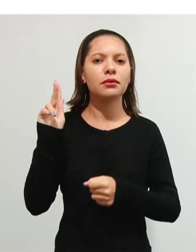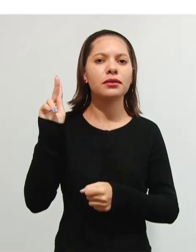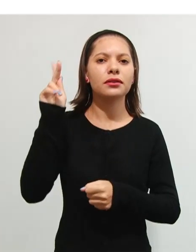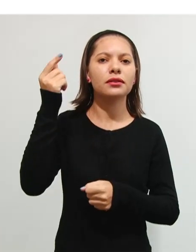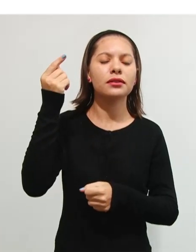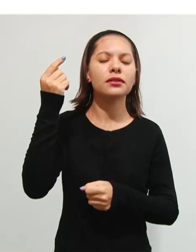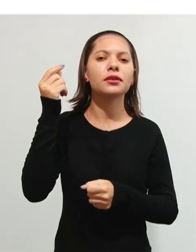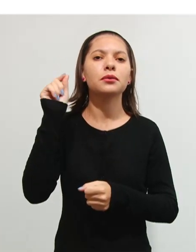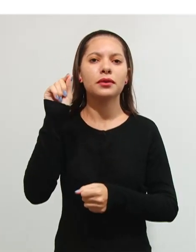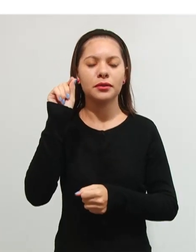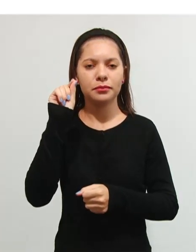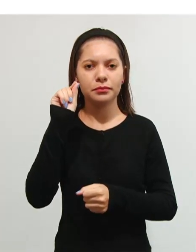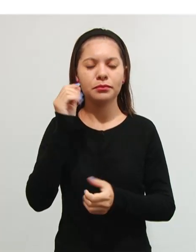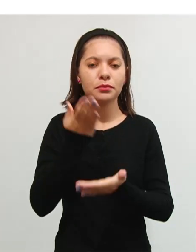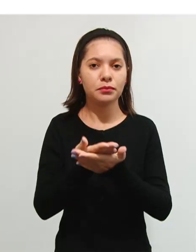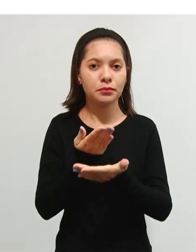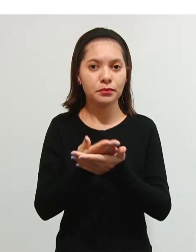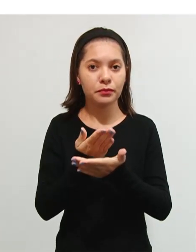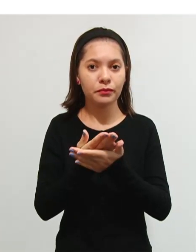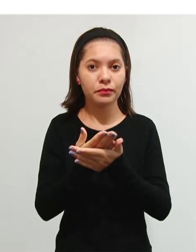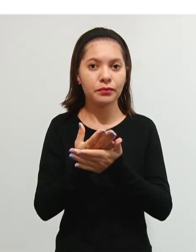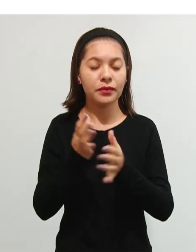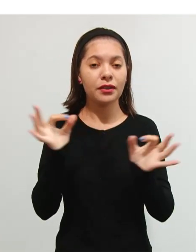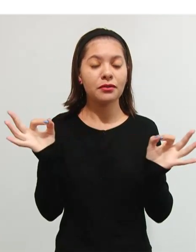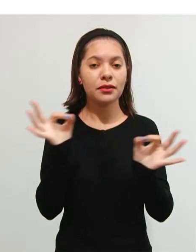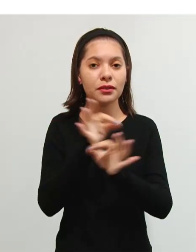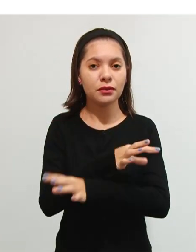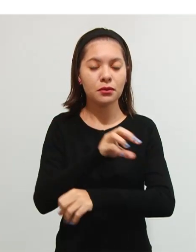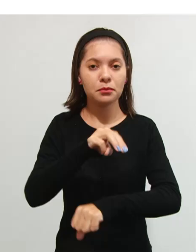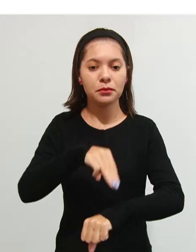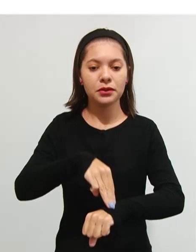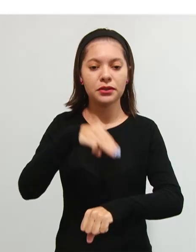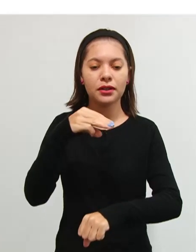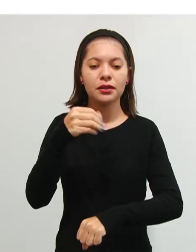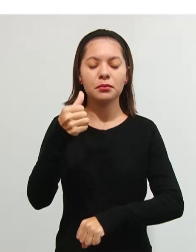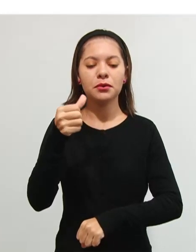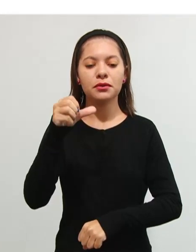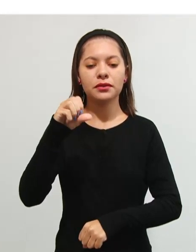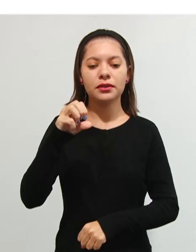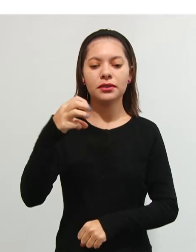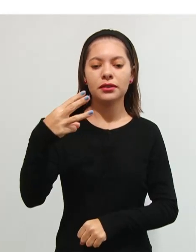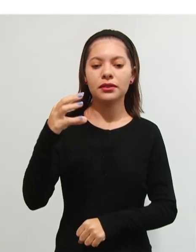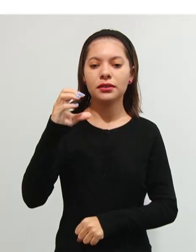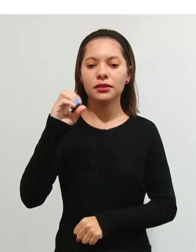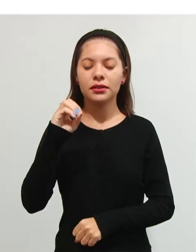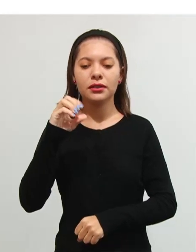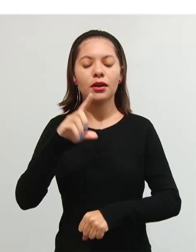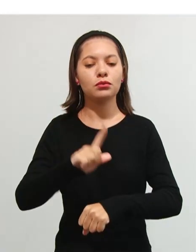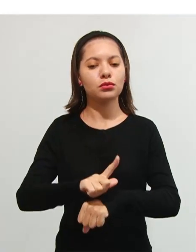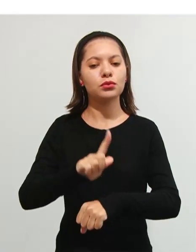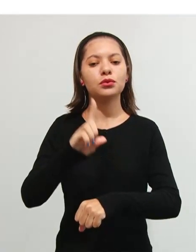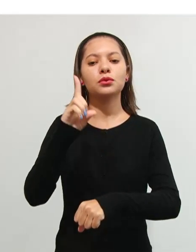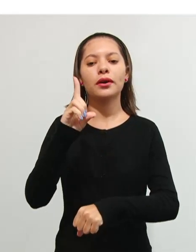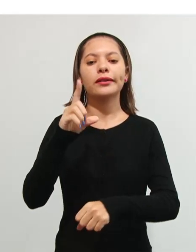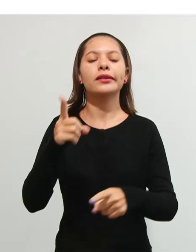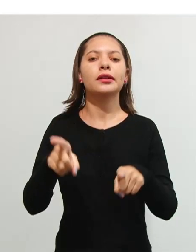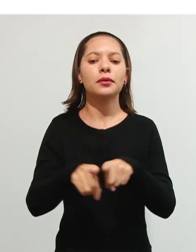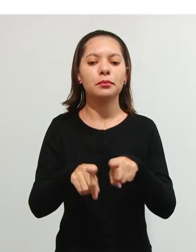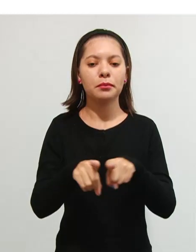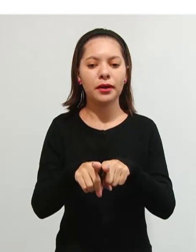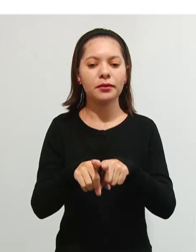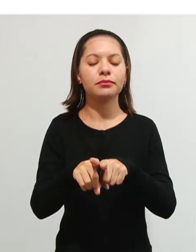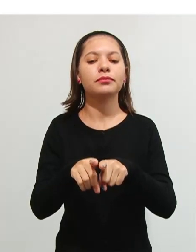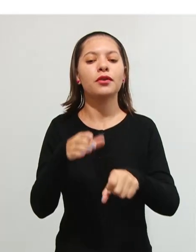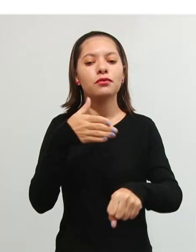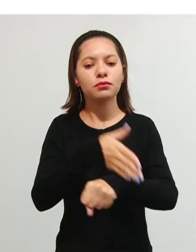objeto de estudo. Ele concluiu o mestrado em 1930, o doutorado em 1931 e permaneceu na